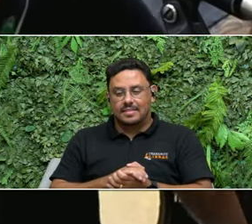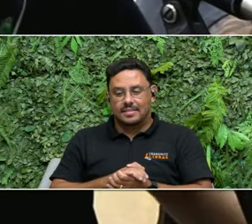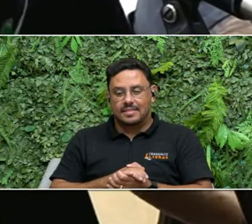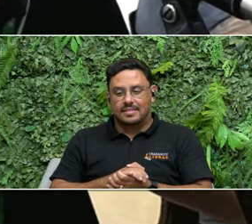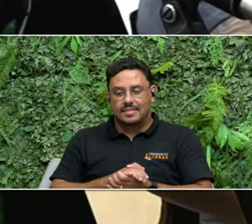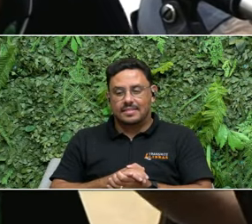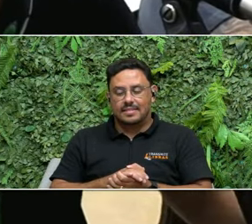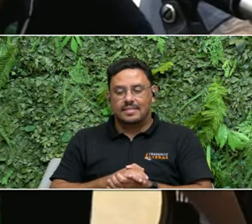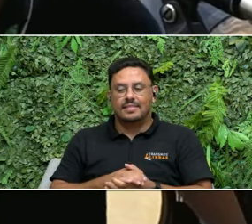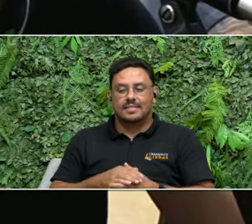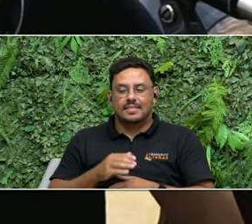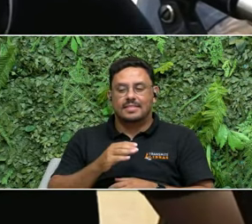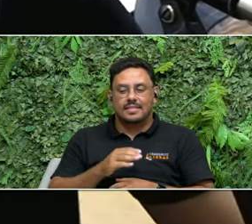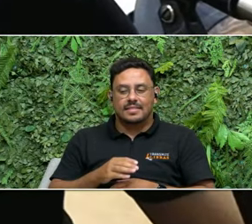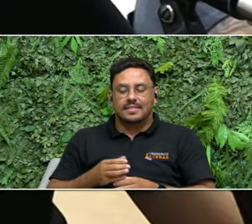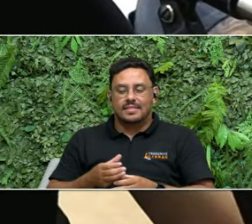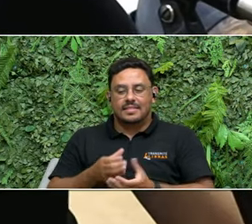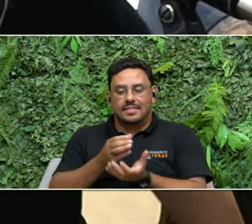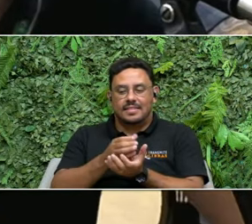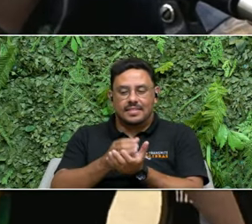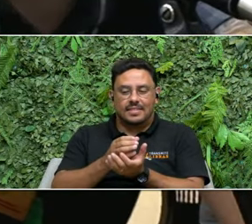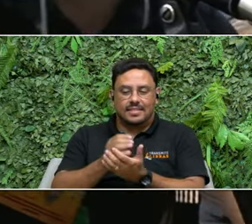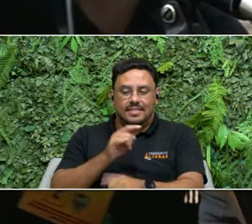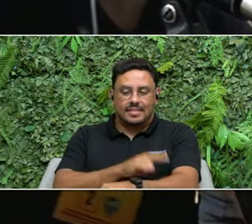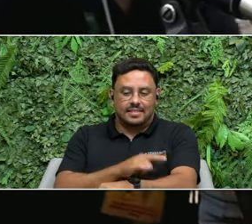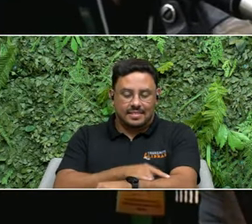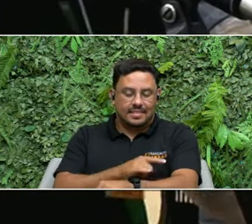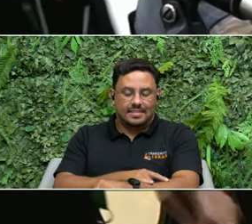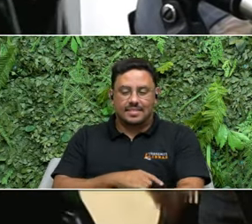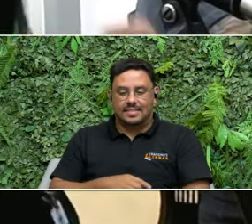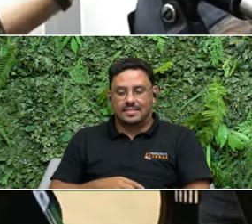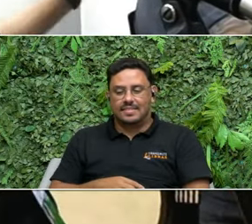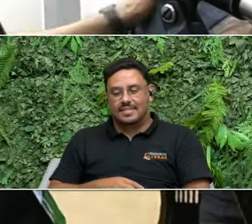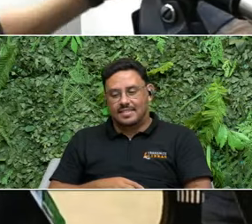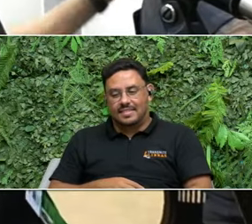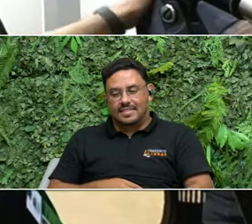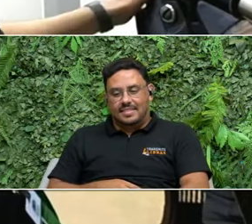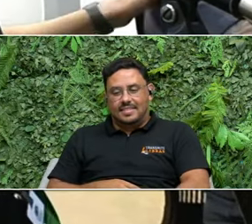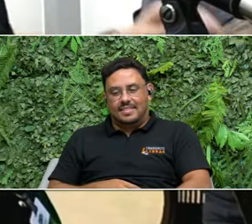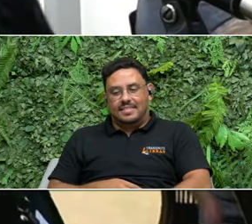copo de xixi pro pra cabine ele tá lascado comigo